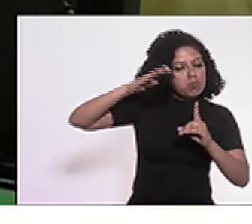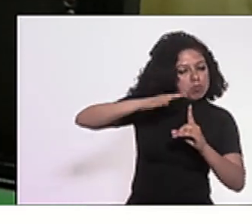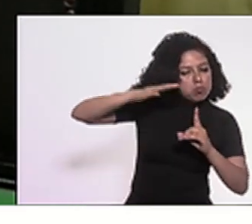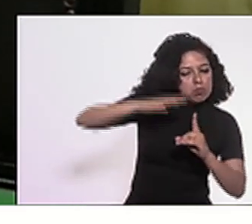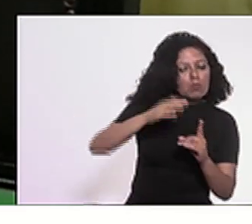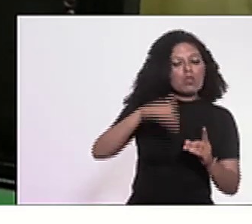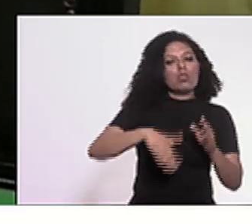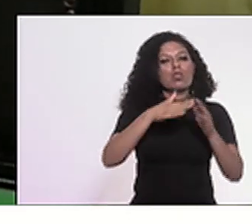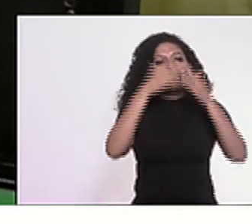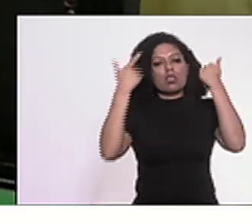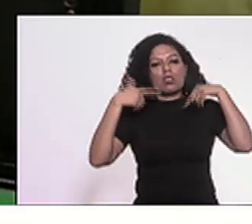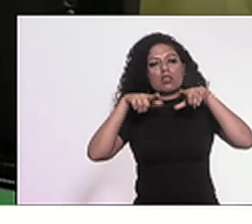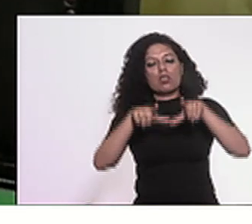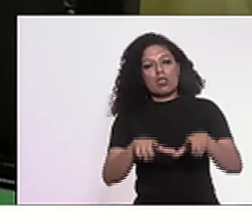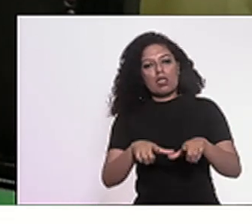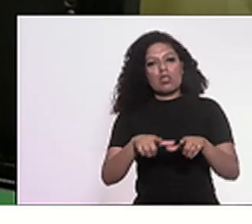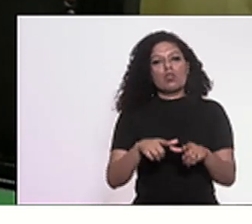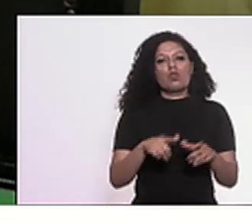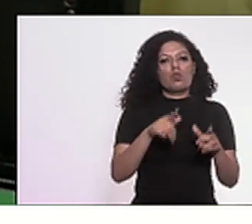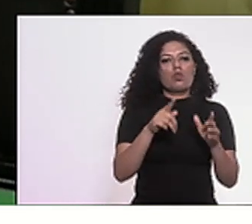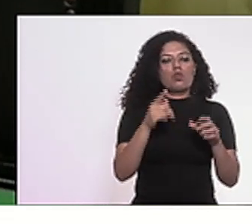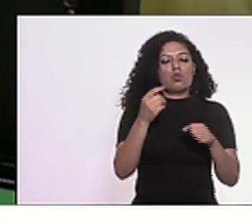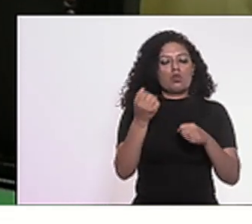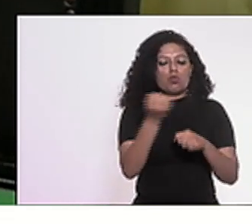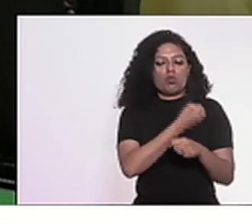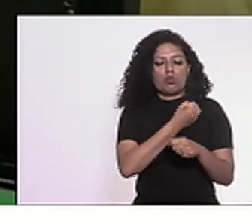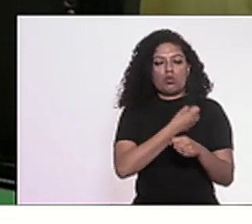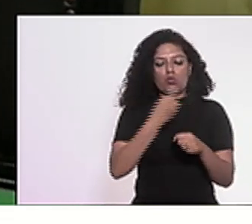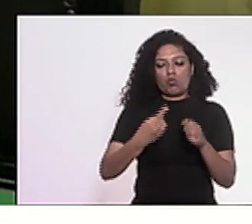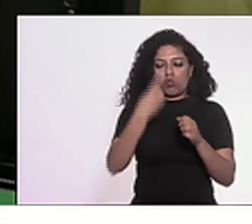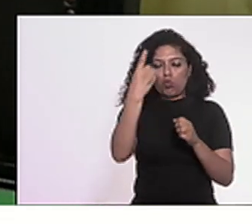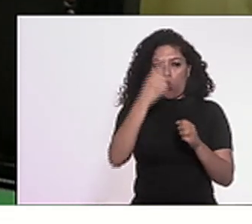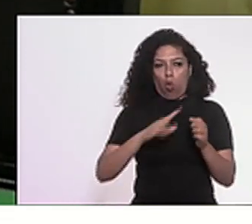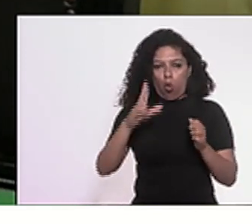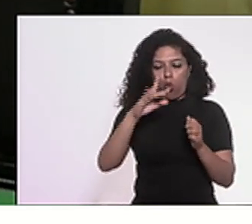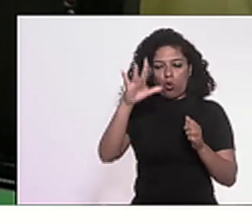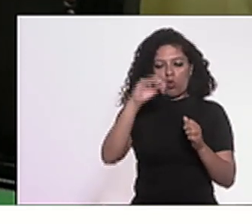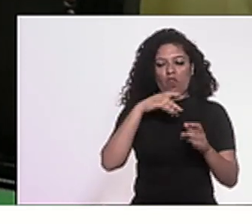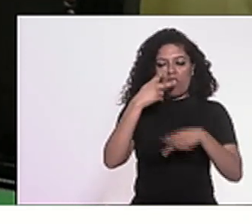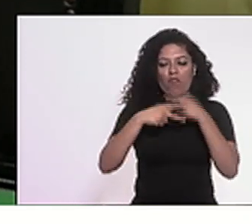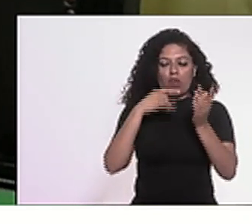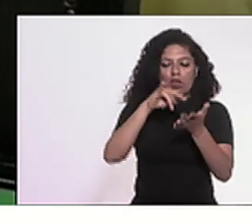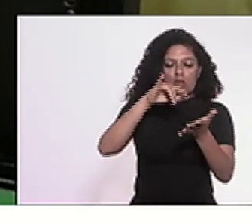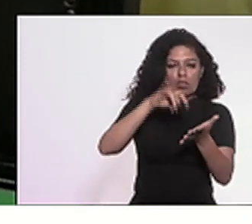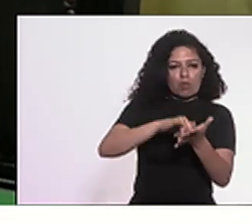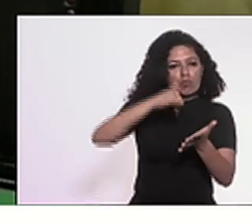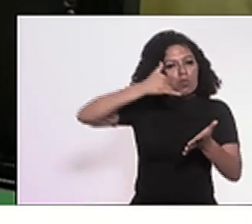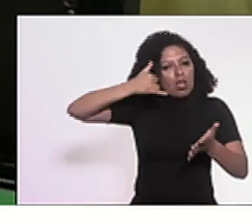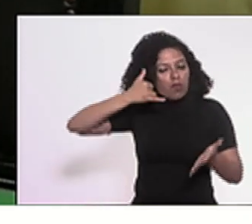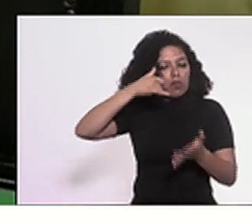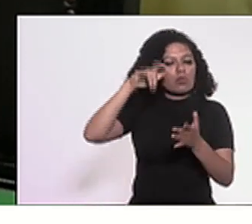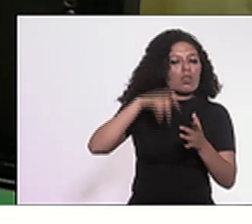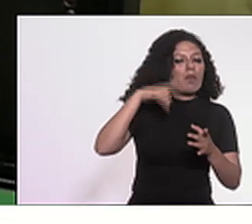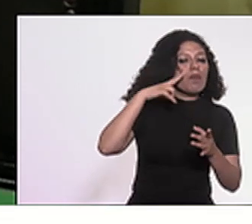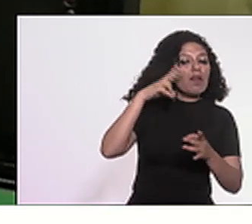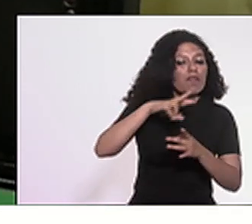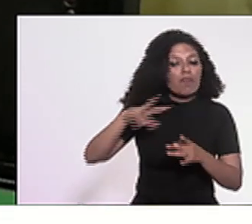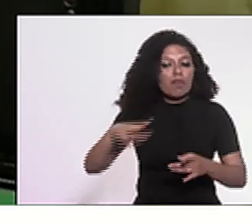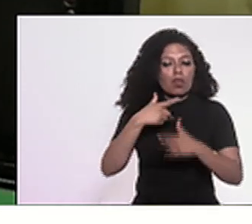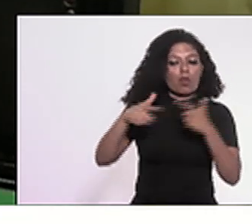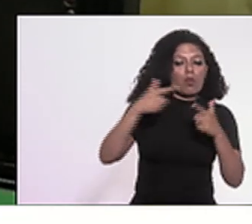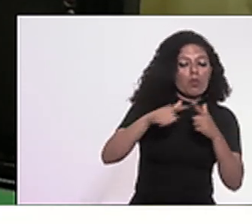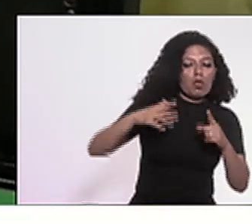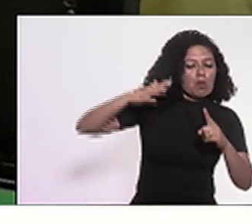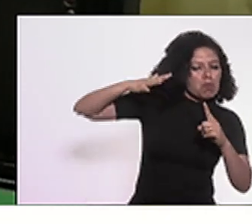Estado do Rio de Janeiro. O parágrafo único: o Disque Assédio é um serviço telefônico destinado a apurar denúncias relacionadas à